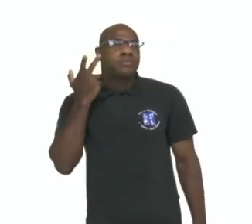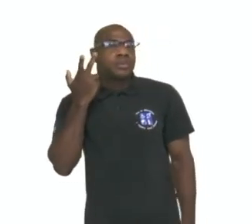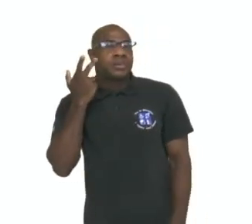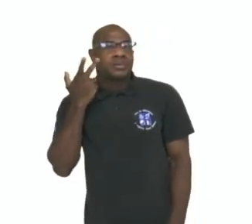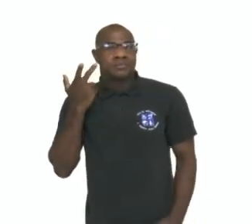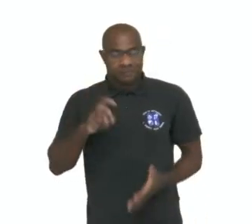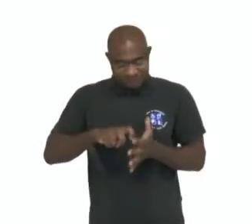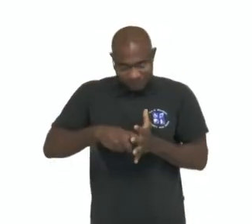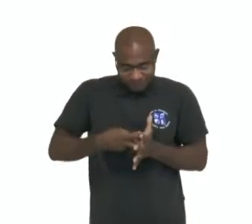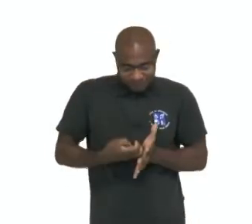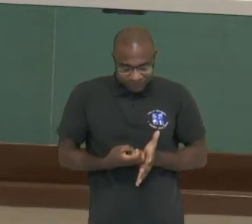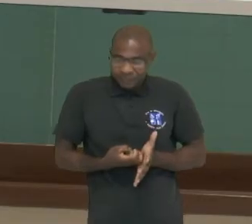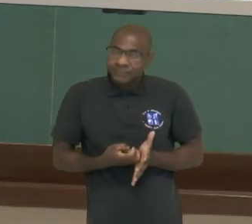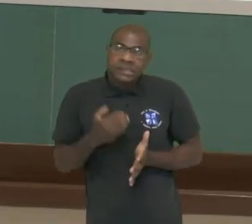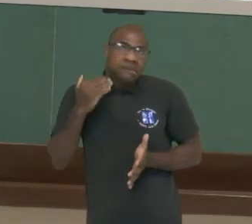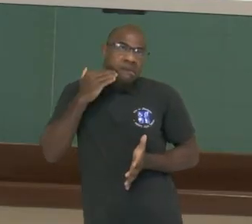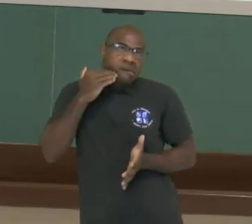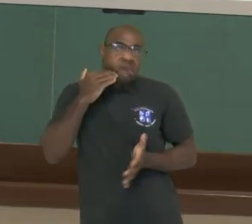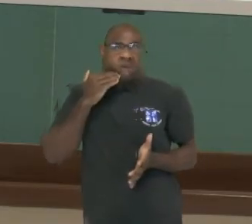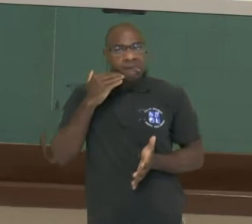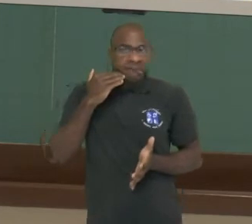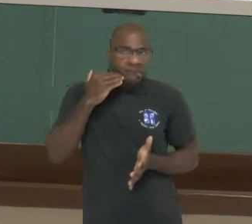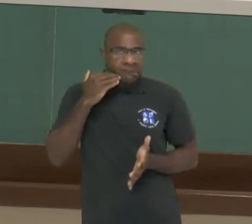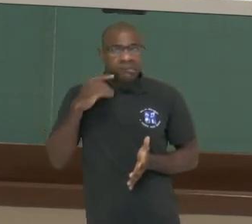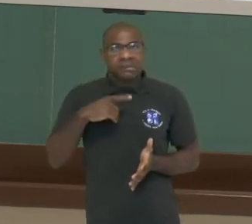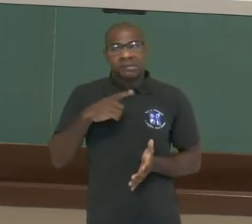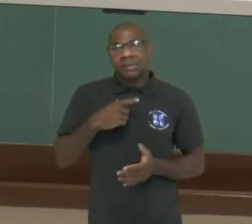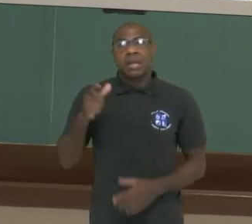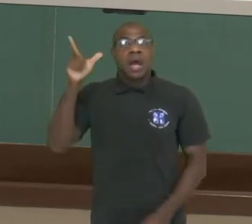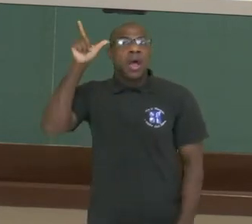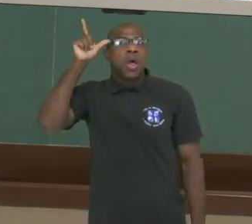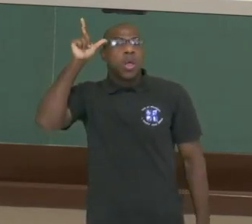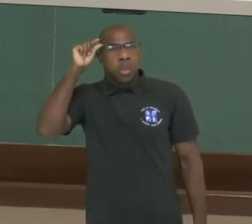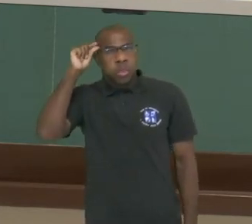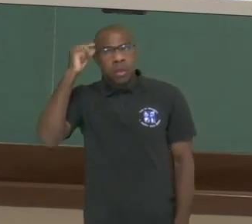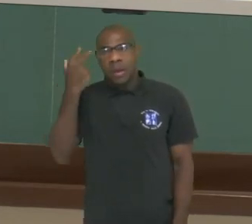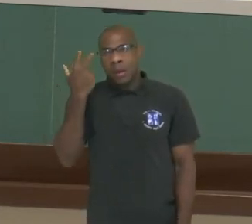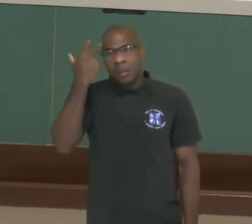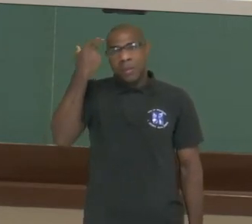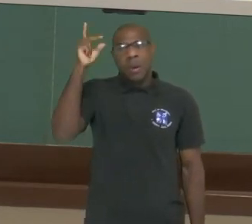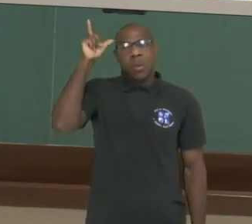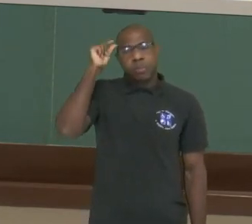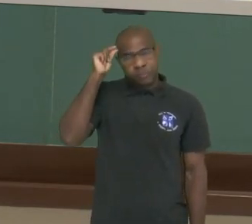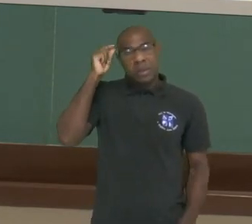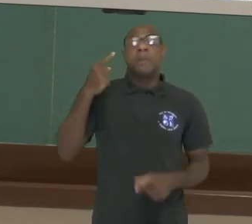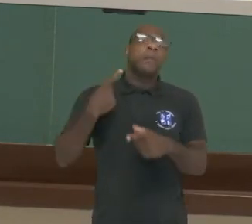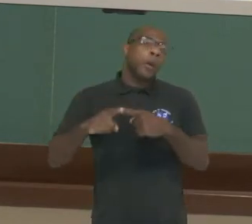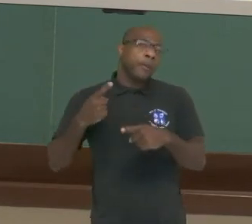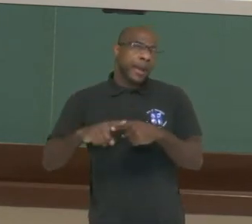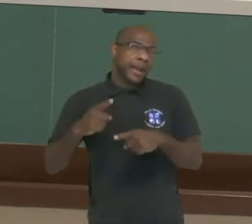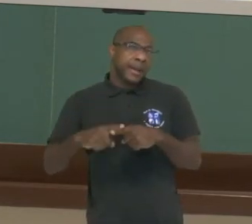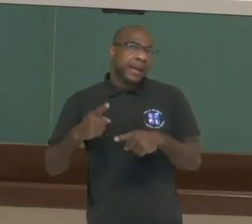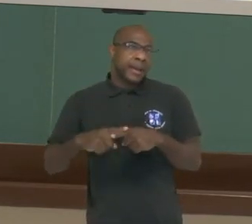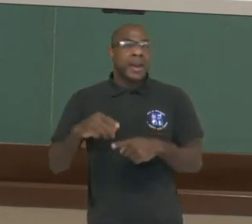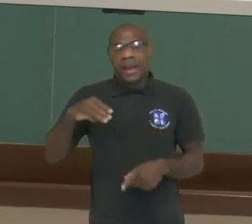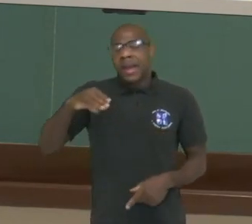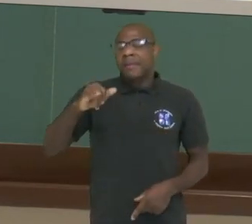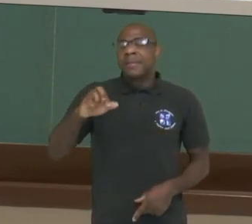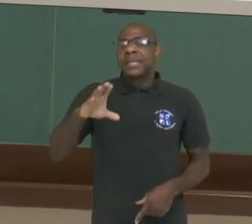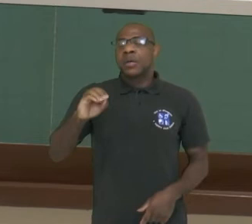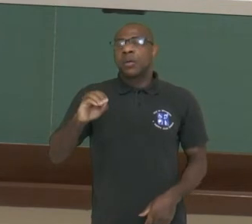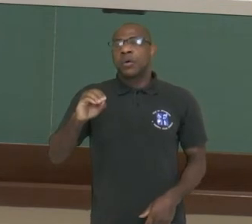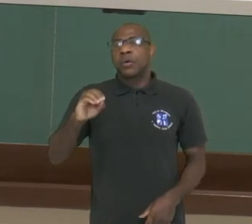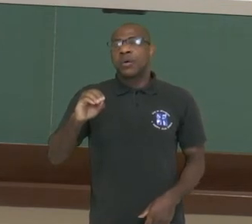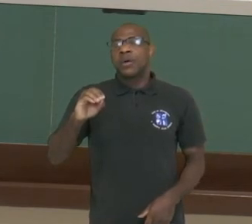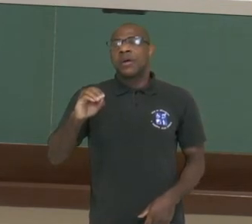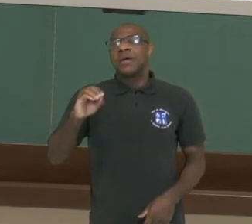nascimento, como microcefalia e problemas cardíacos, tá? Microcefalia, então o